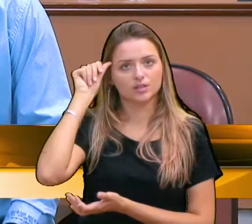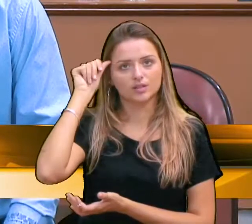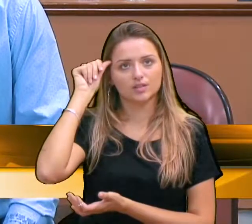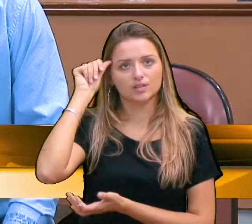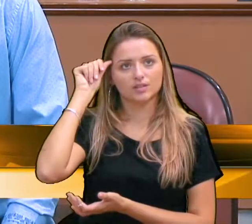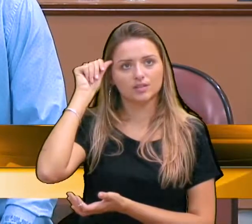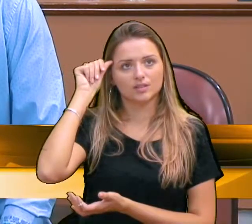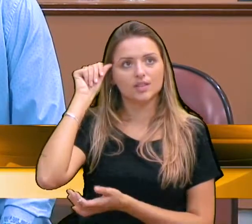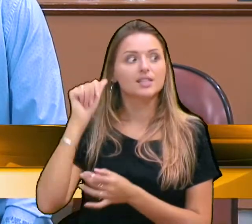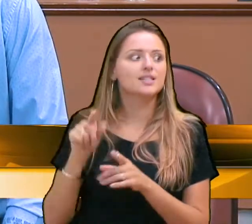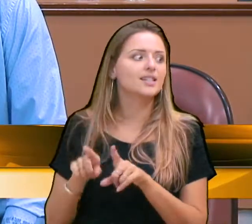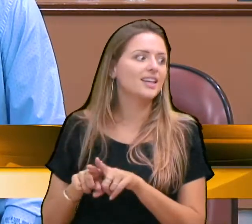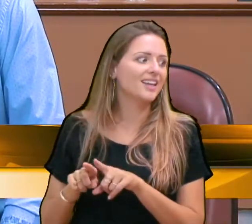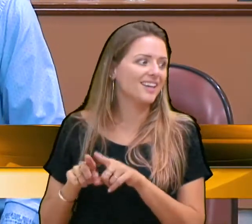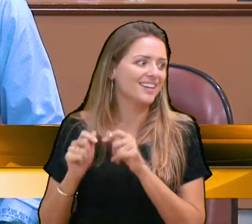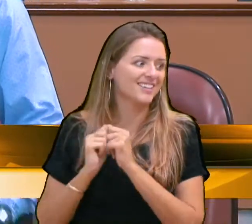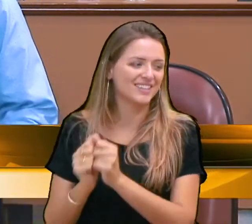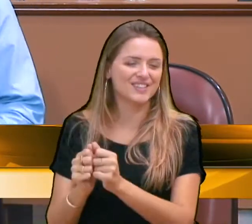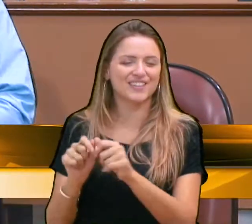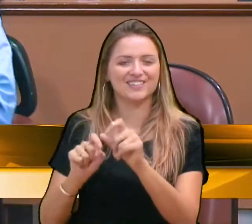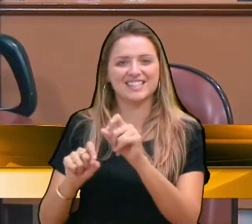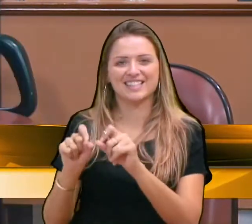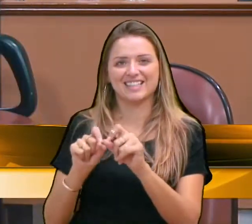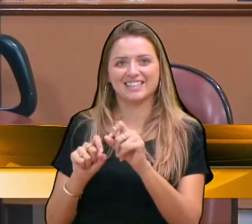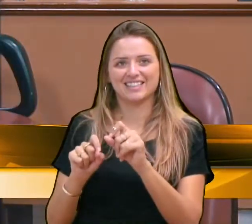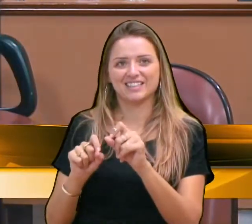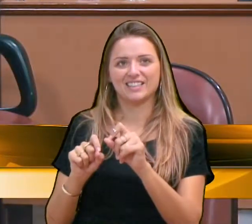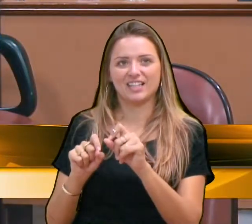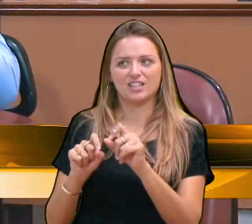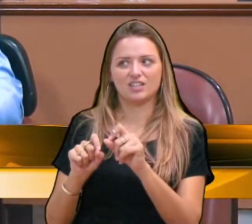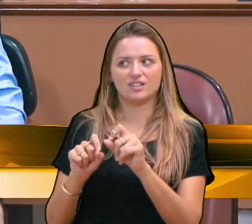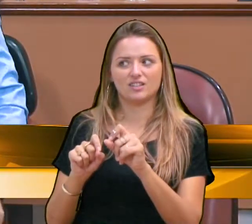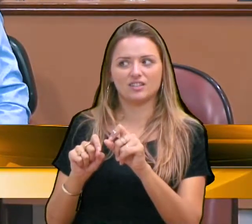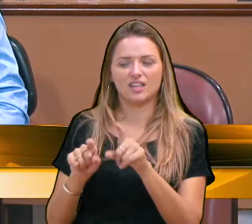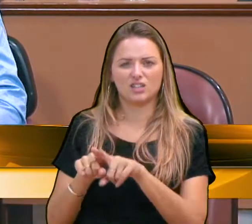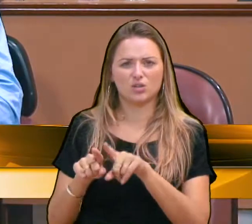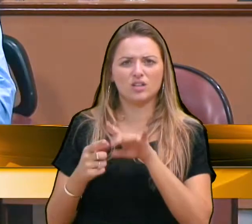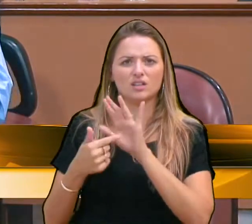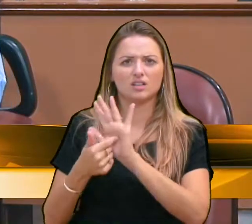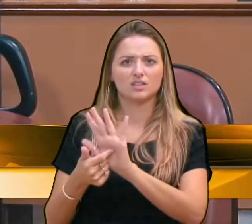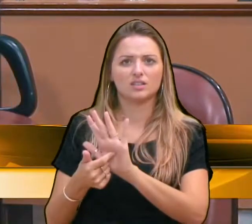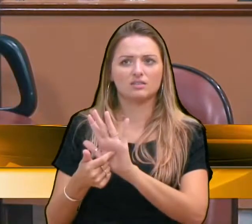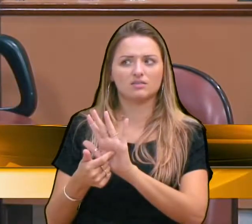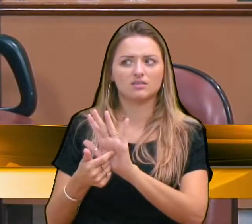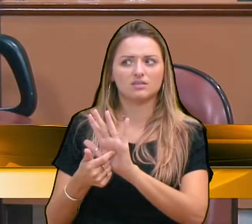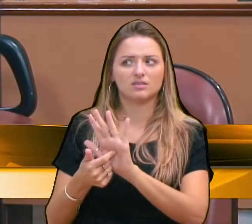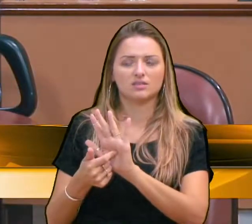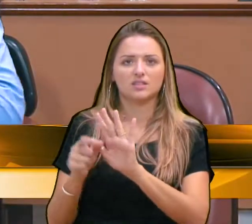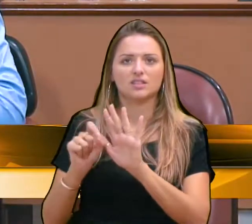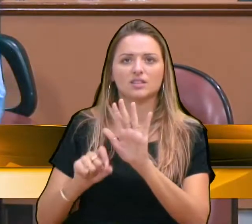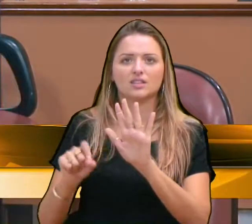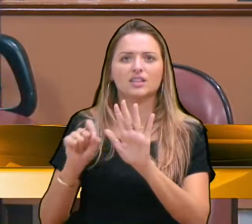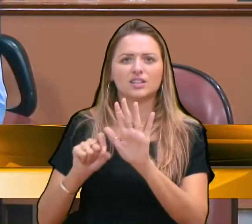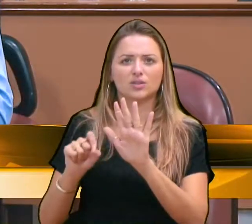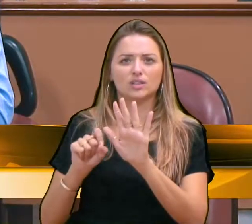meses de mandato lá, a gente tinha Convias, junto com o Simval, enfim, a gente estava dando condições ali,